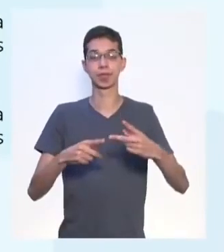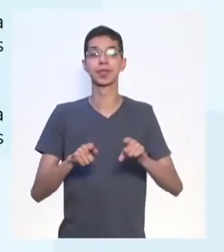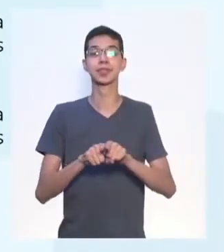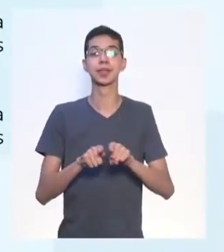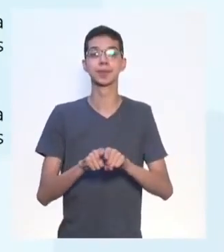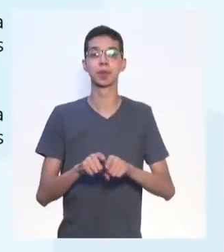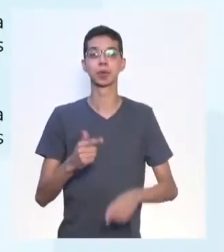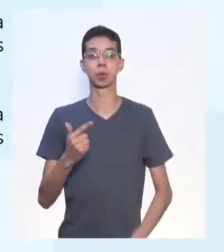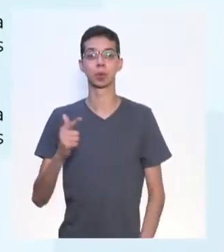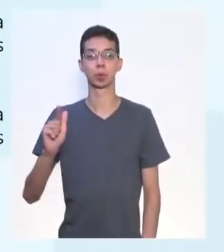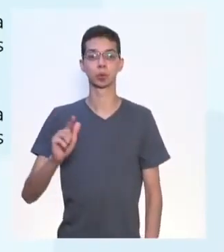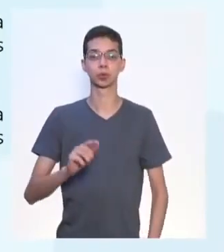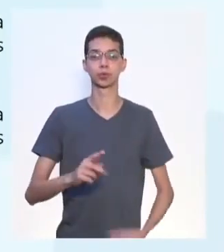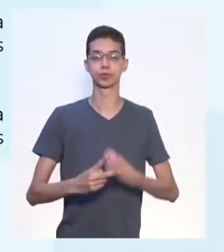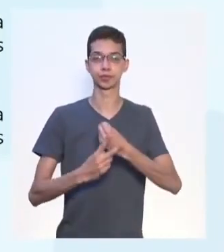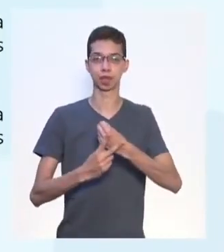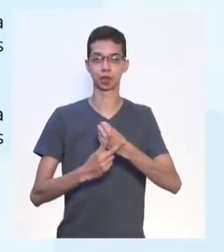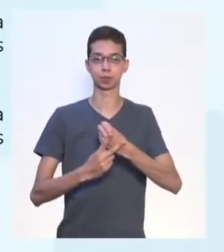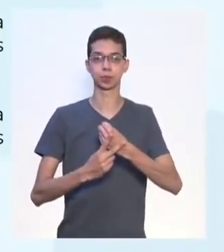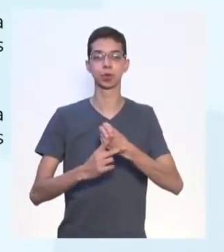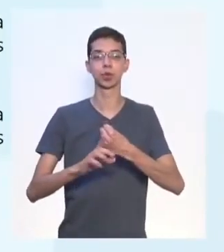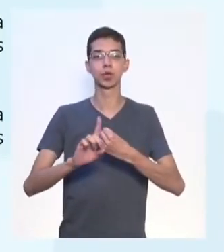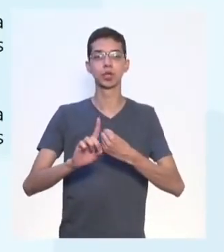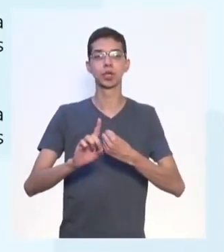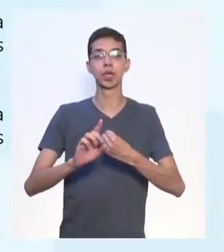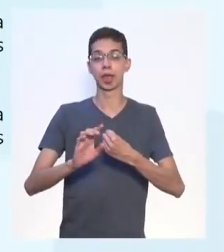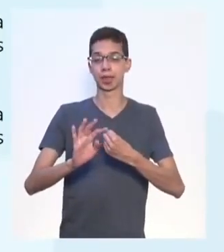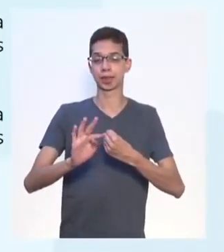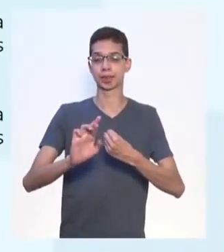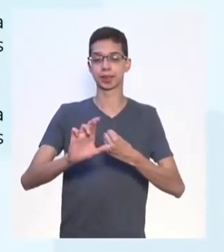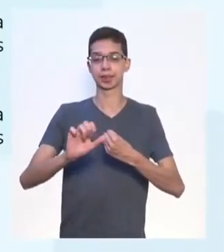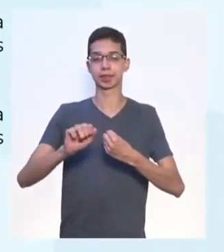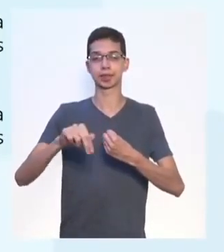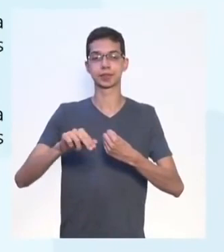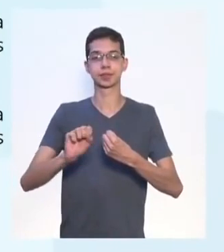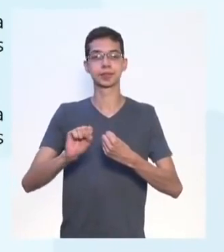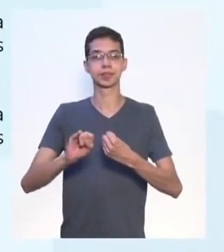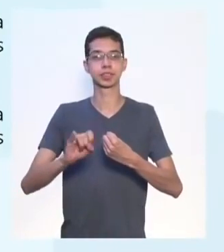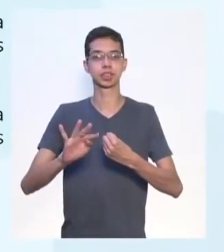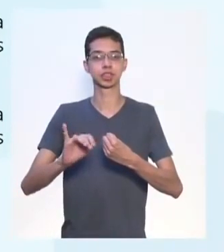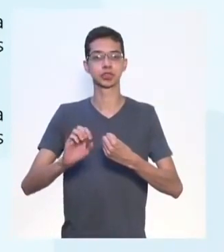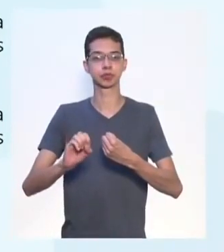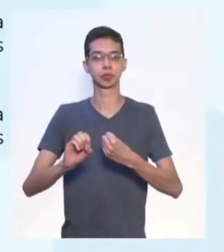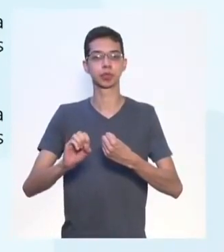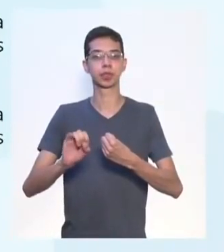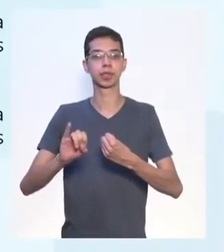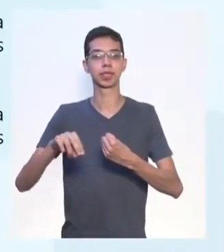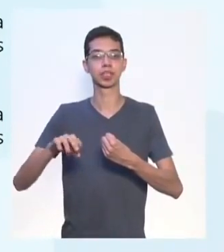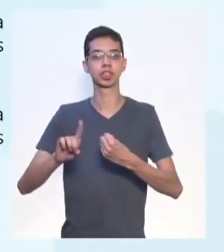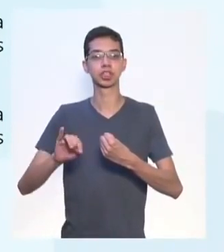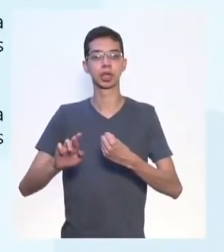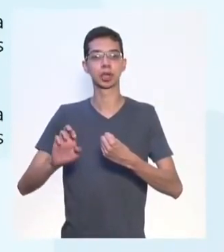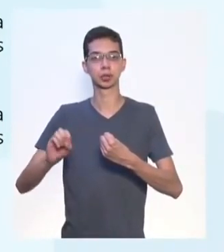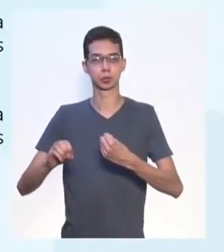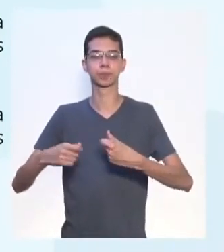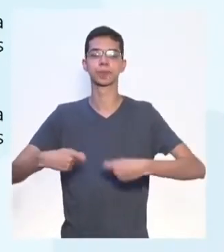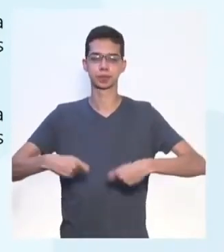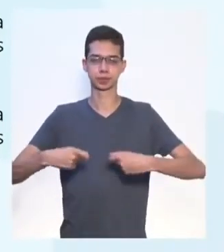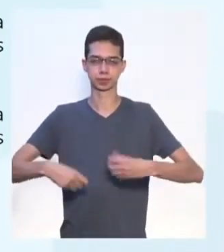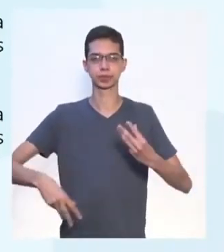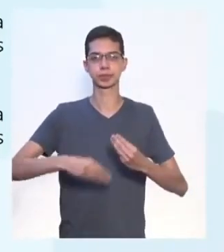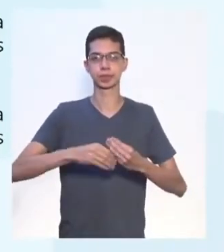o complemento é ligado ao verbo através de uma preposição, ou seja, de forma indireta, com necessidade de preposição. As